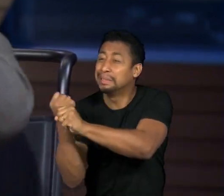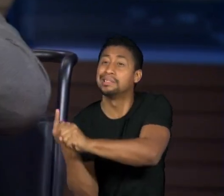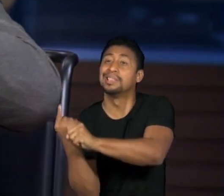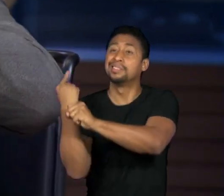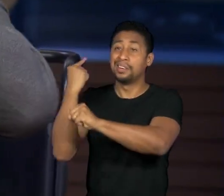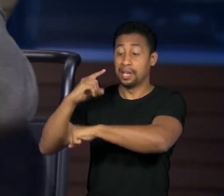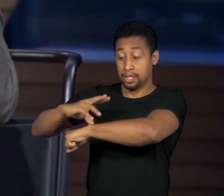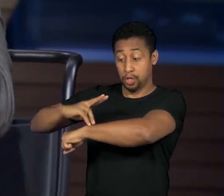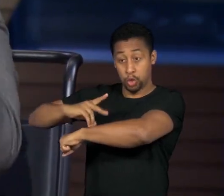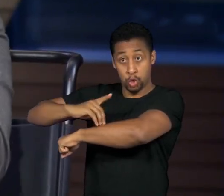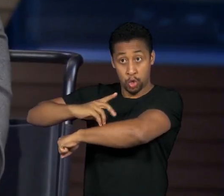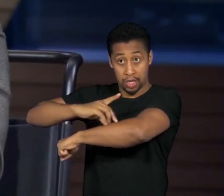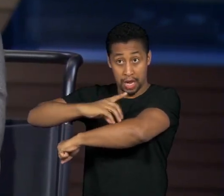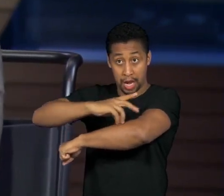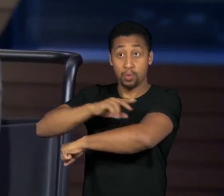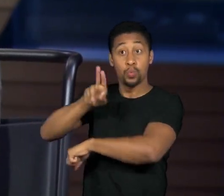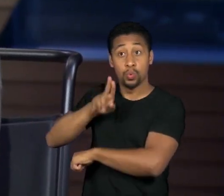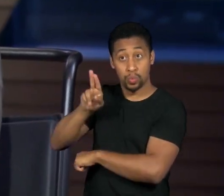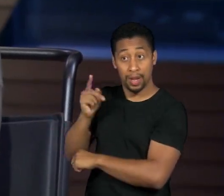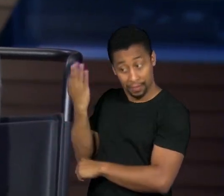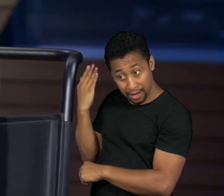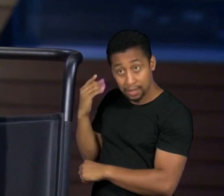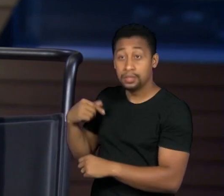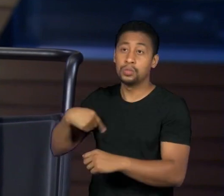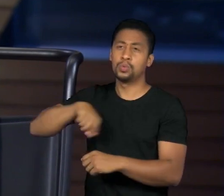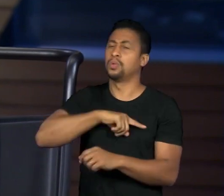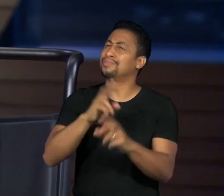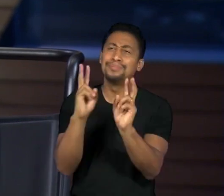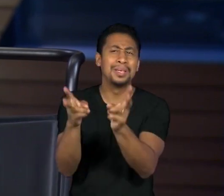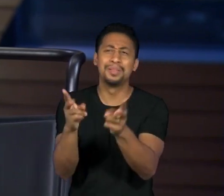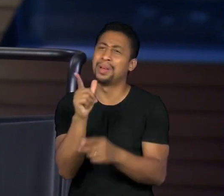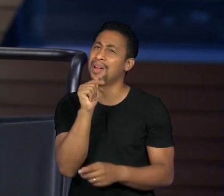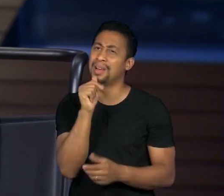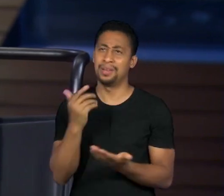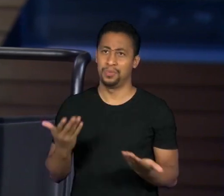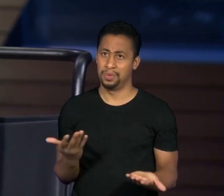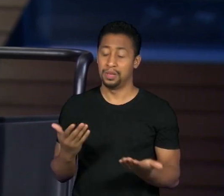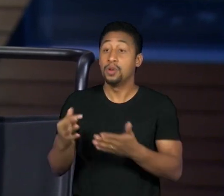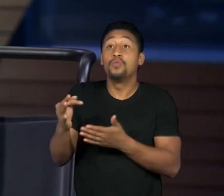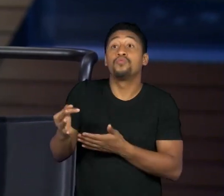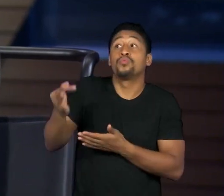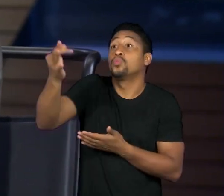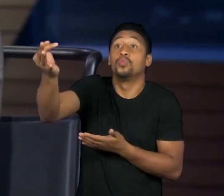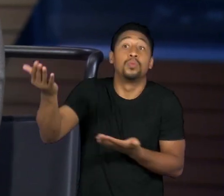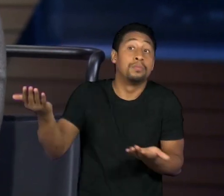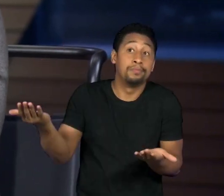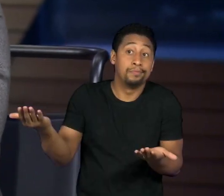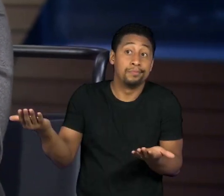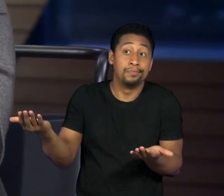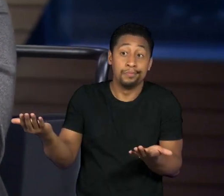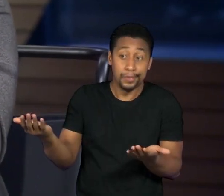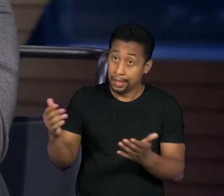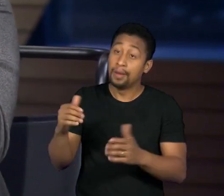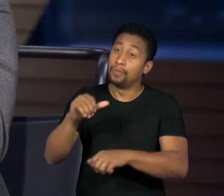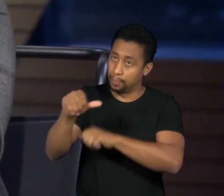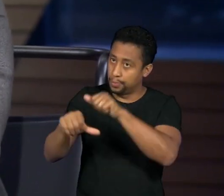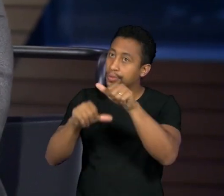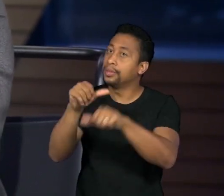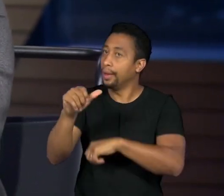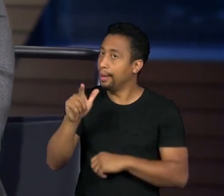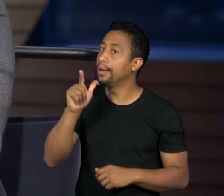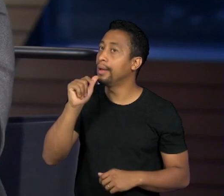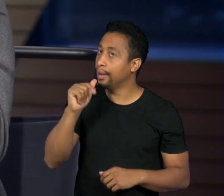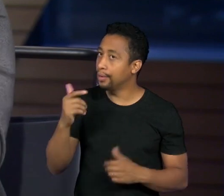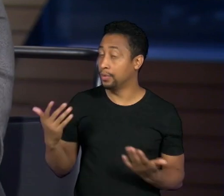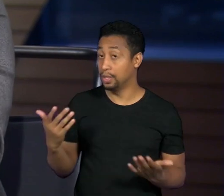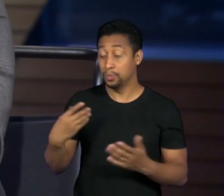para qualquer que seja a próxima espécie a dominar esse planeta, nós não vamos deixar essa mesma água. O nosso sistema de